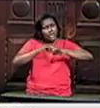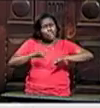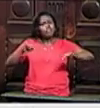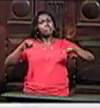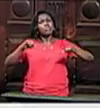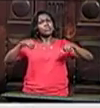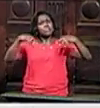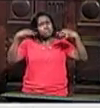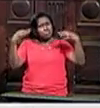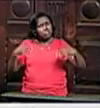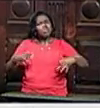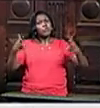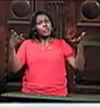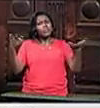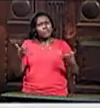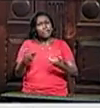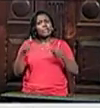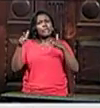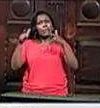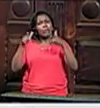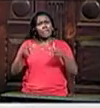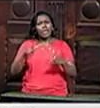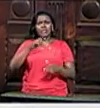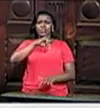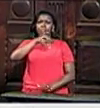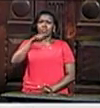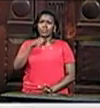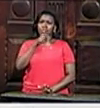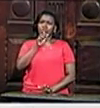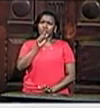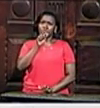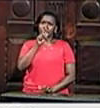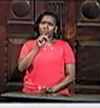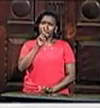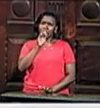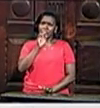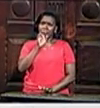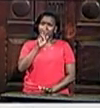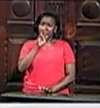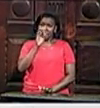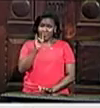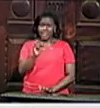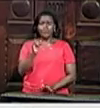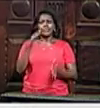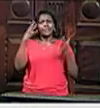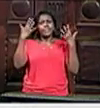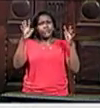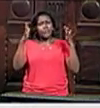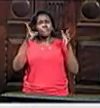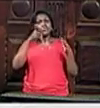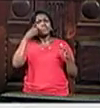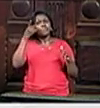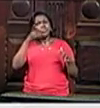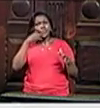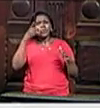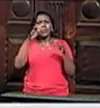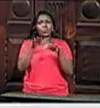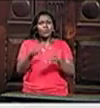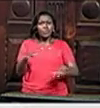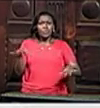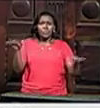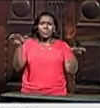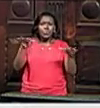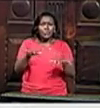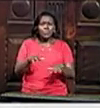município de japeri em seu nome e saúdo os deputados deputadas que não lograram